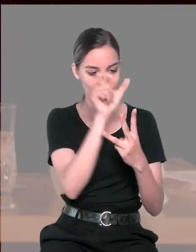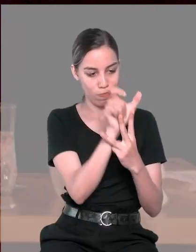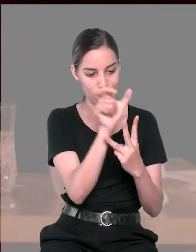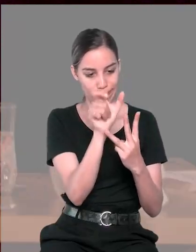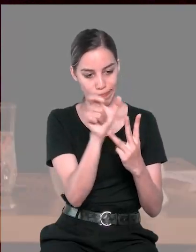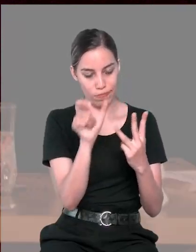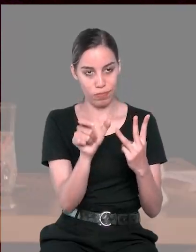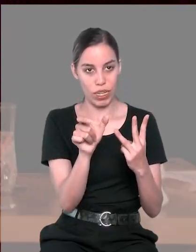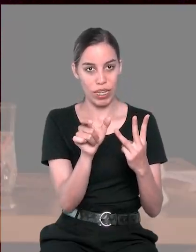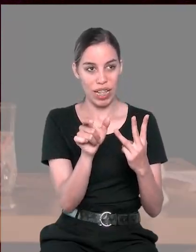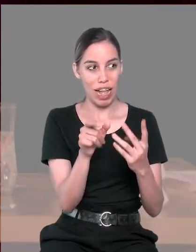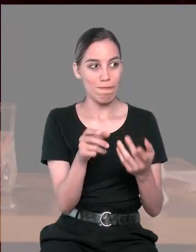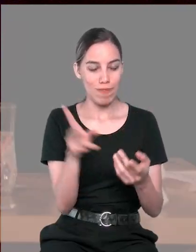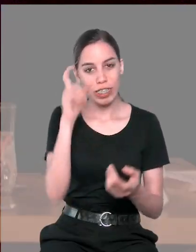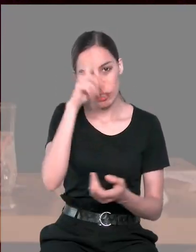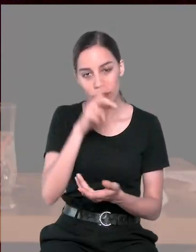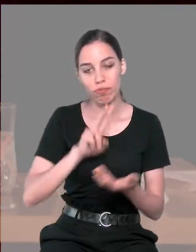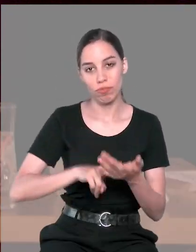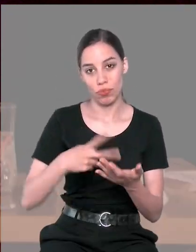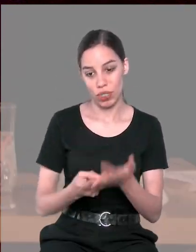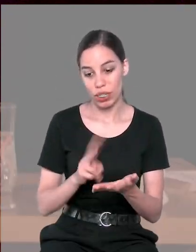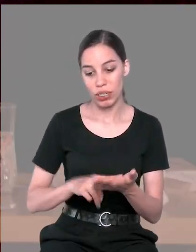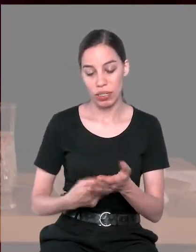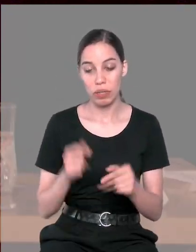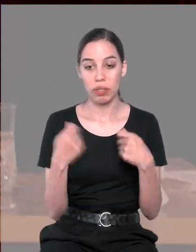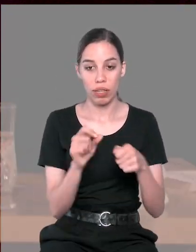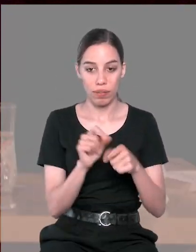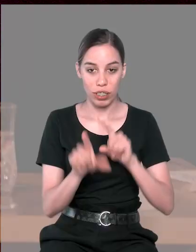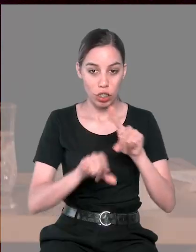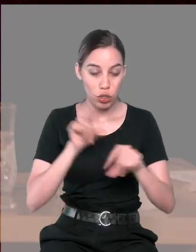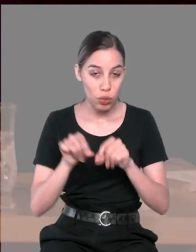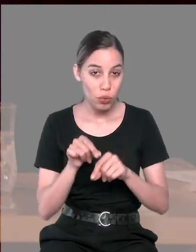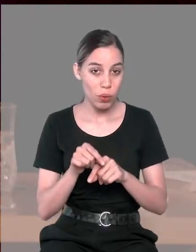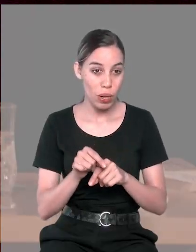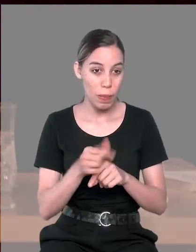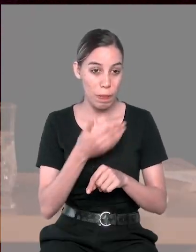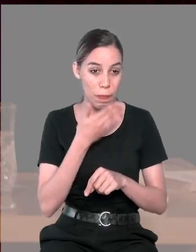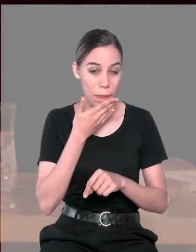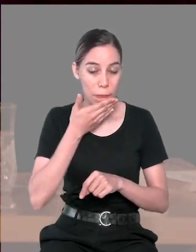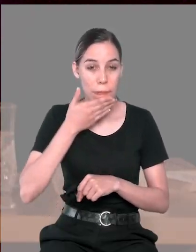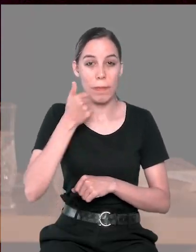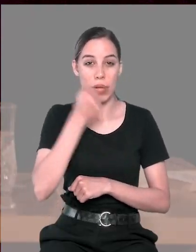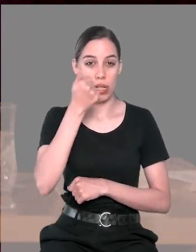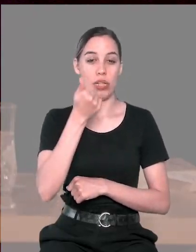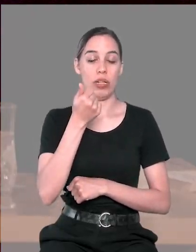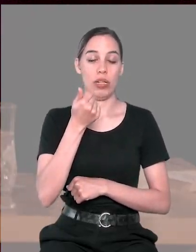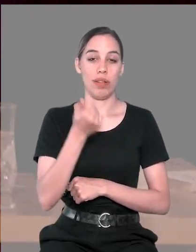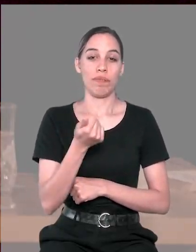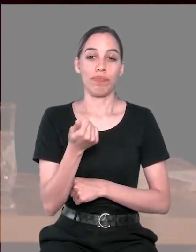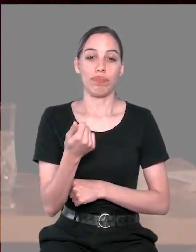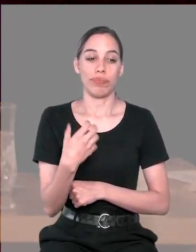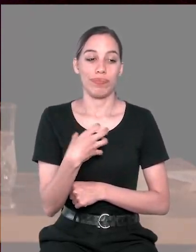a ética do ato tradutório é que você tem que fazer aquela escolha que melhor mantenha em tensão esses